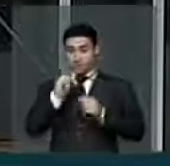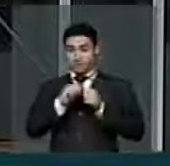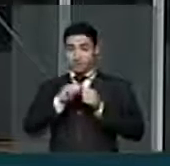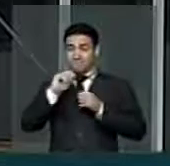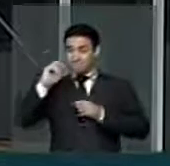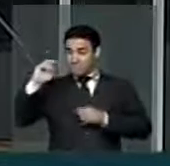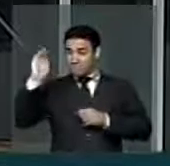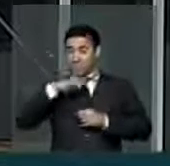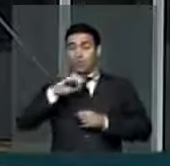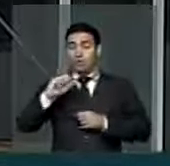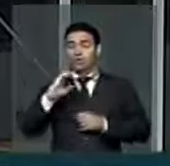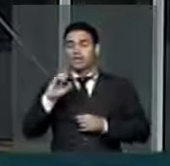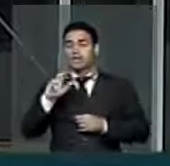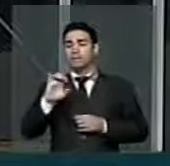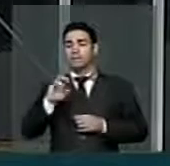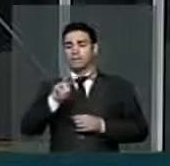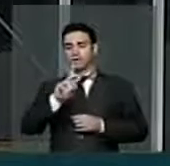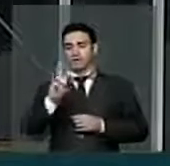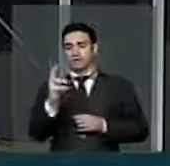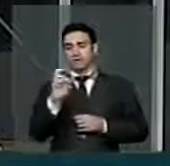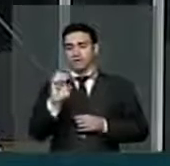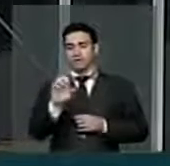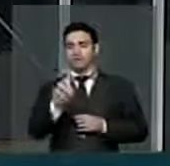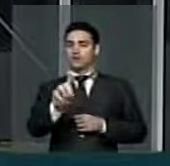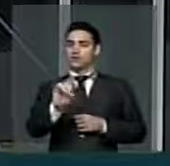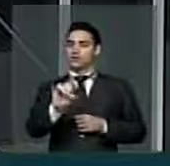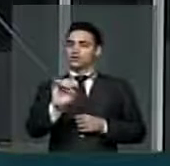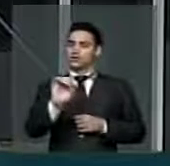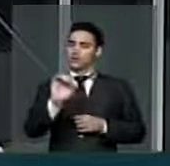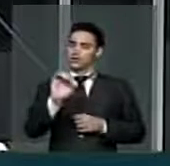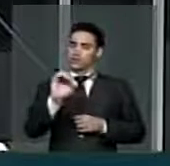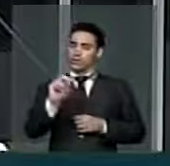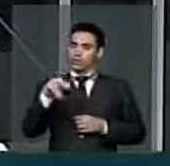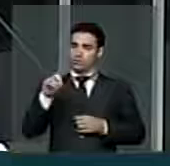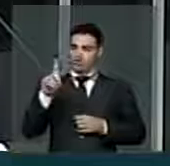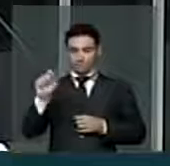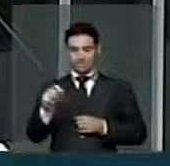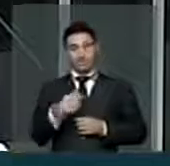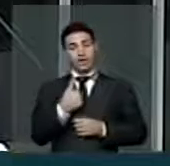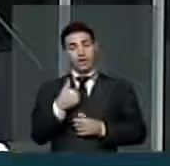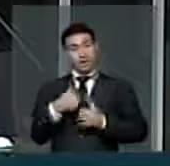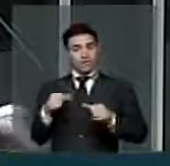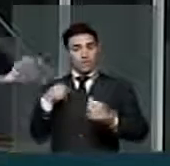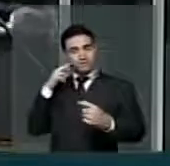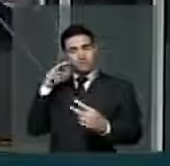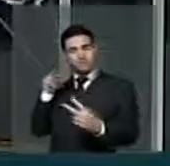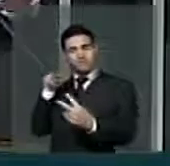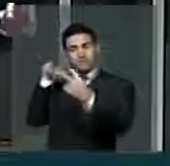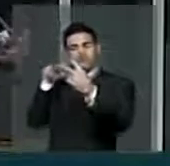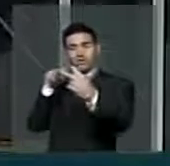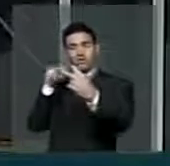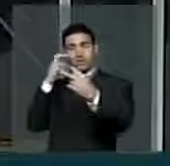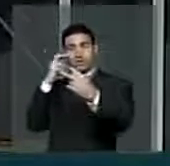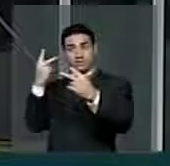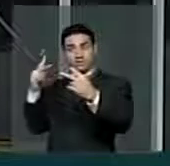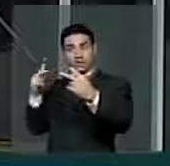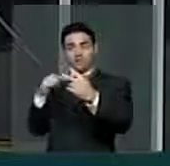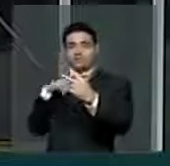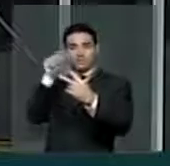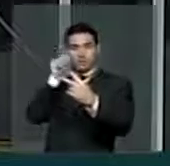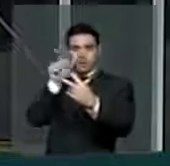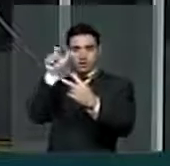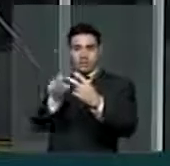hediondo. E olhando nos olhos da doutora Marisa, ela que transforma a sua